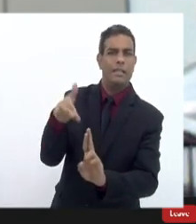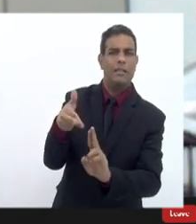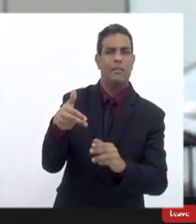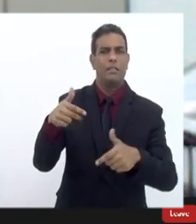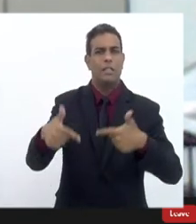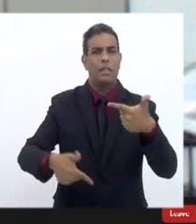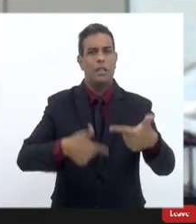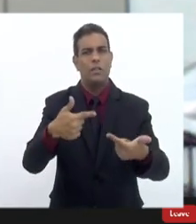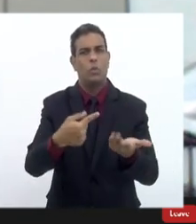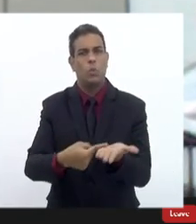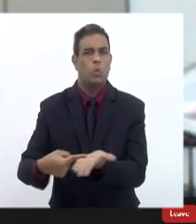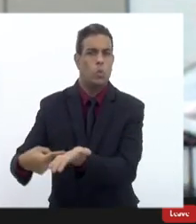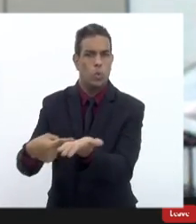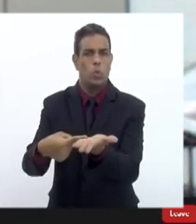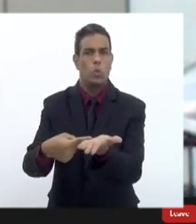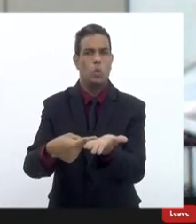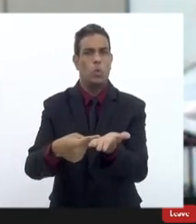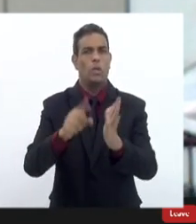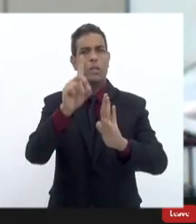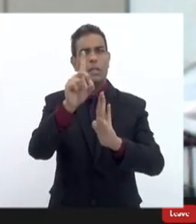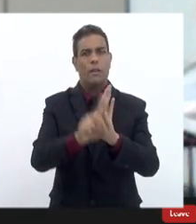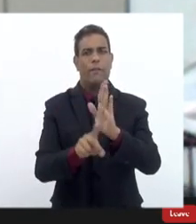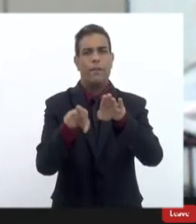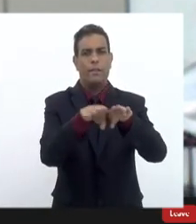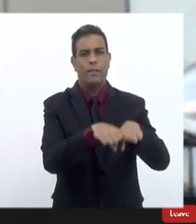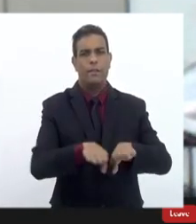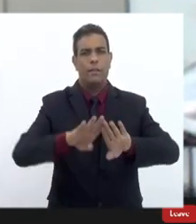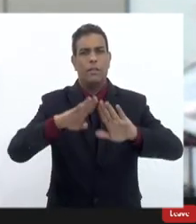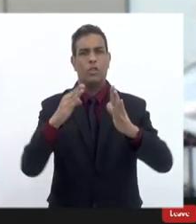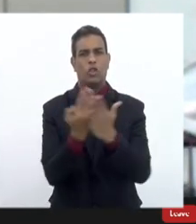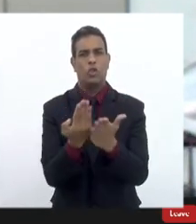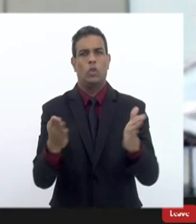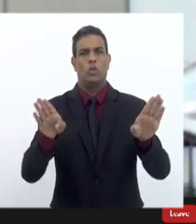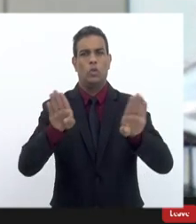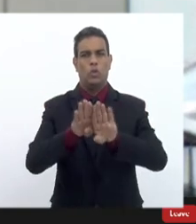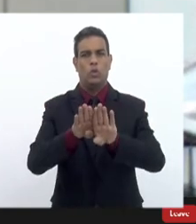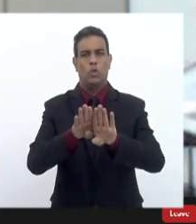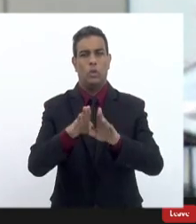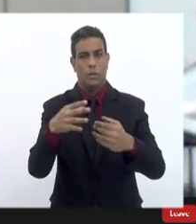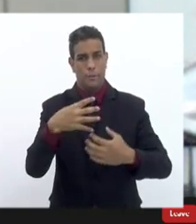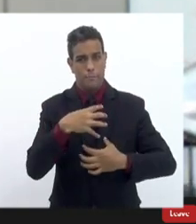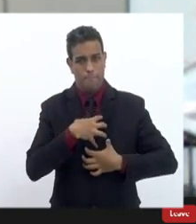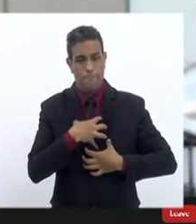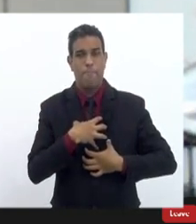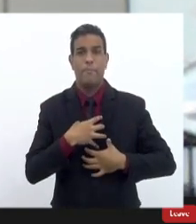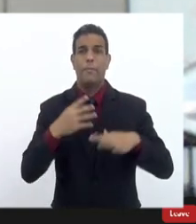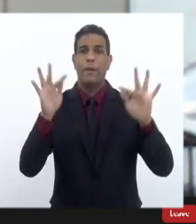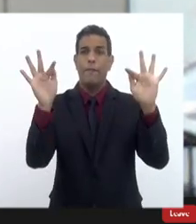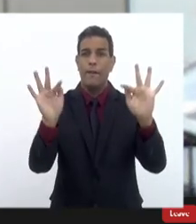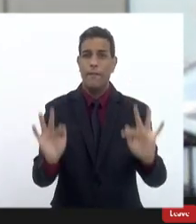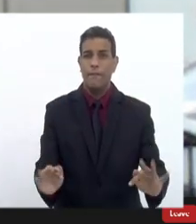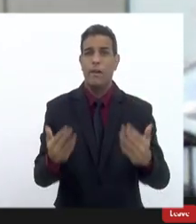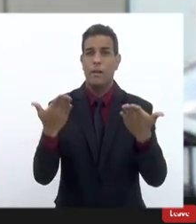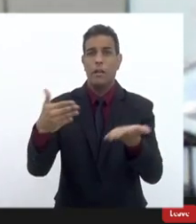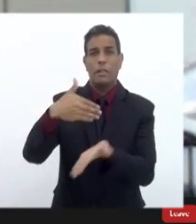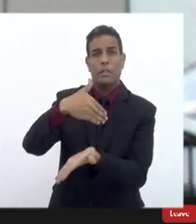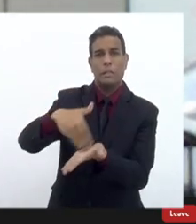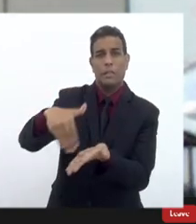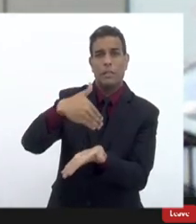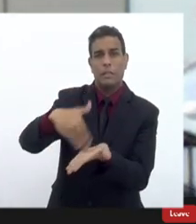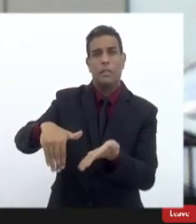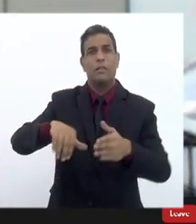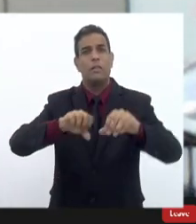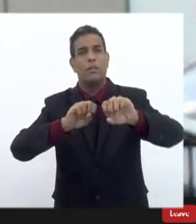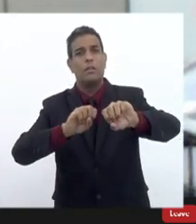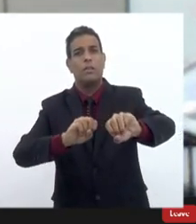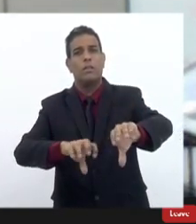trabalho de sintonia em defesa da escola pública. Eu aproveito aqui para registrar, né, meu desejo de melhoras ao secretário de Educação, né, que